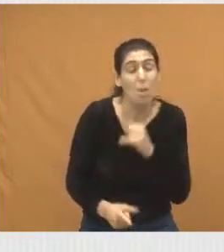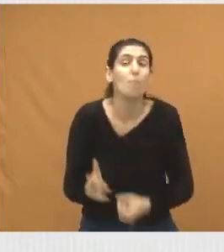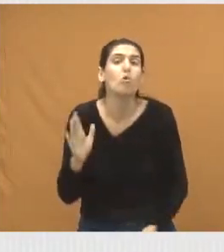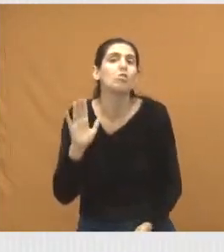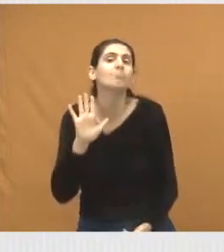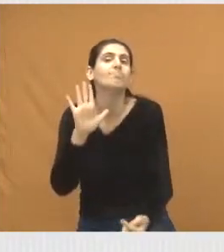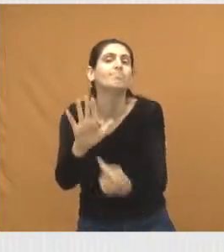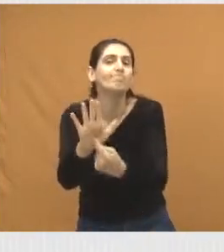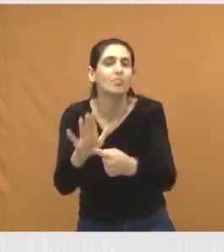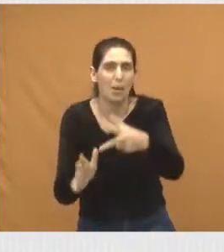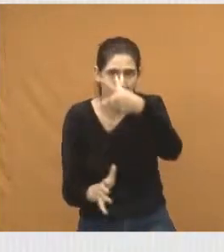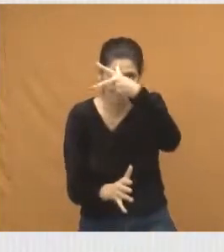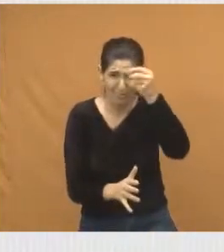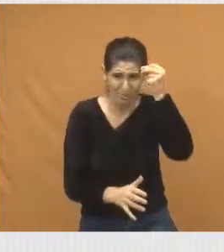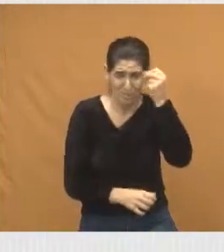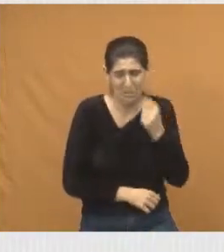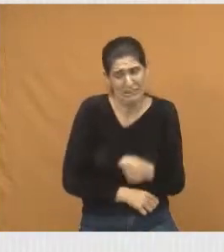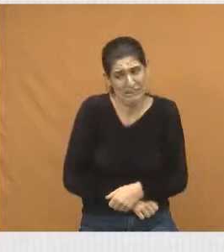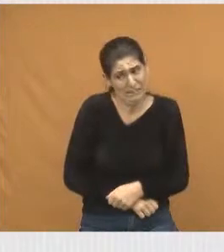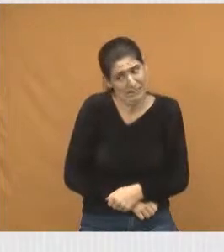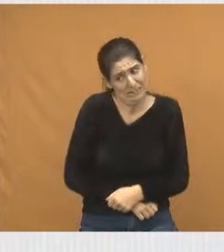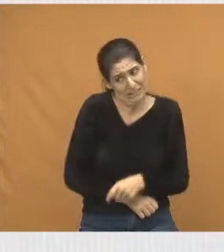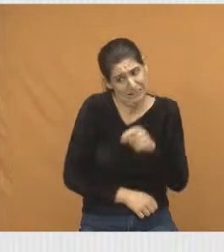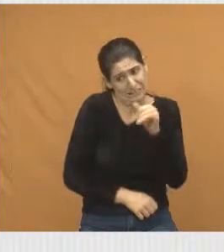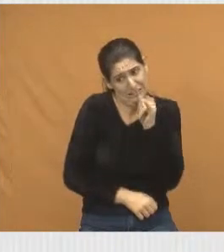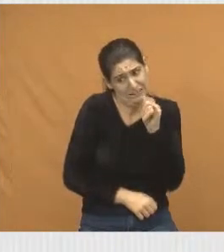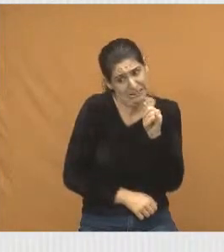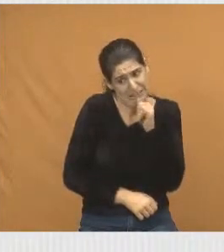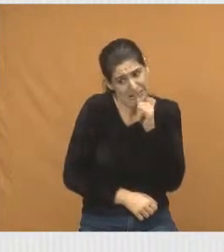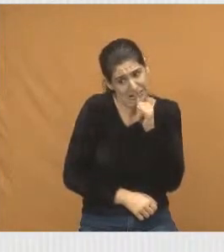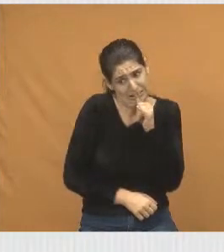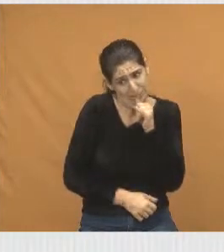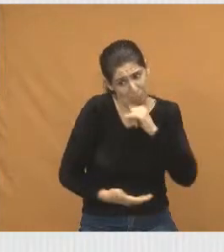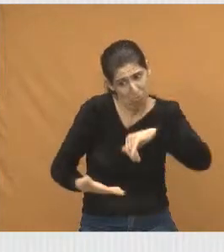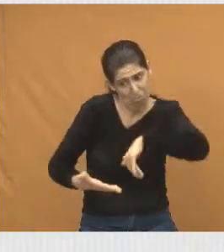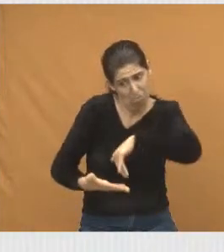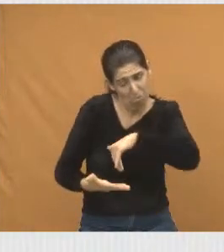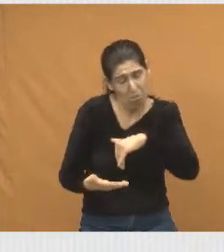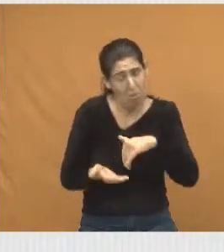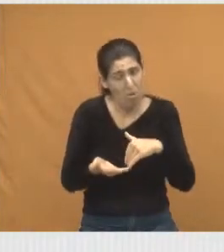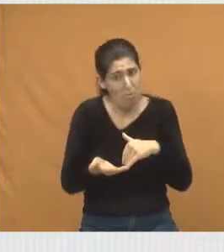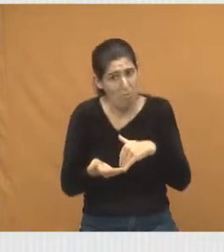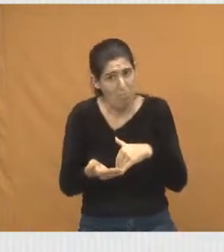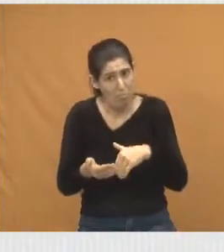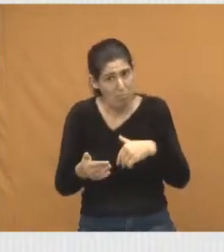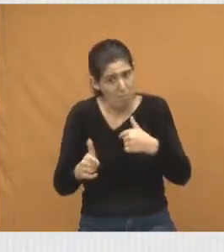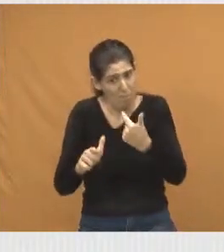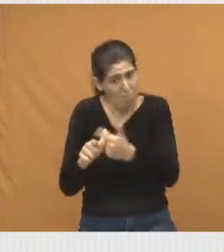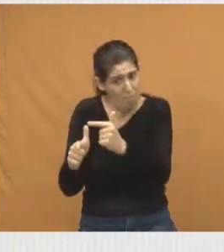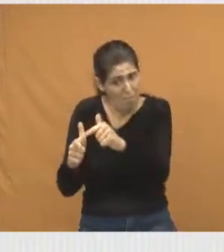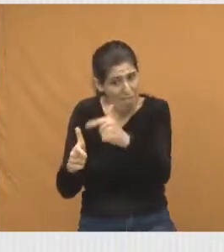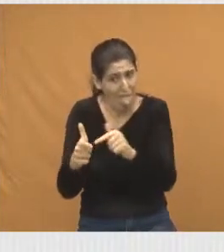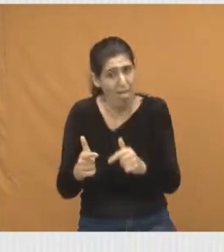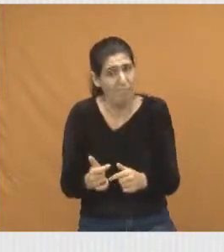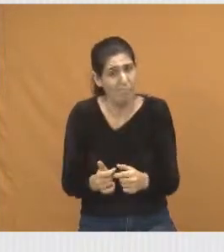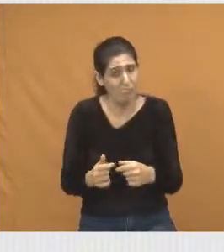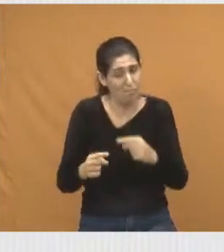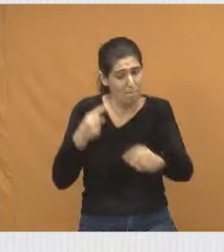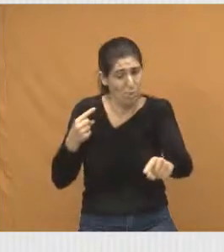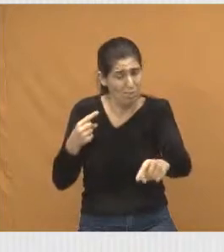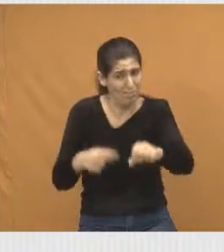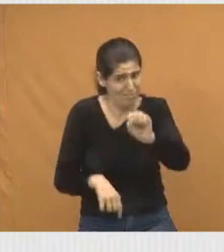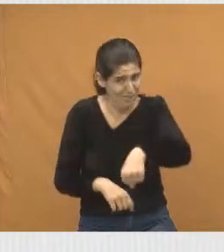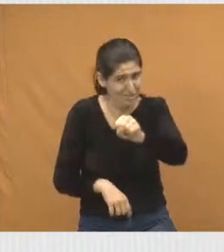prefeitura é obrigada a agir e até fazer com que as pessoas parem de criar essa espécie. E a partir do momento da aprovação dessa lei, que vamos